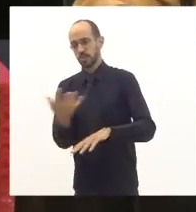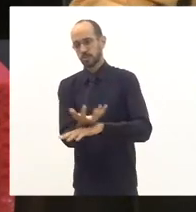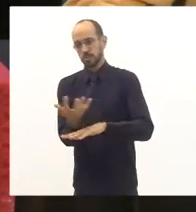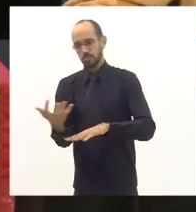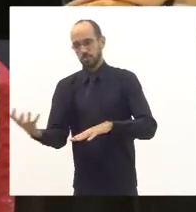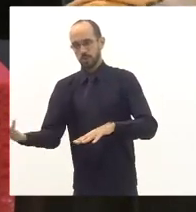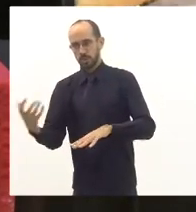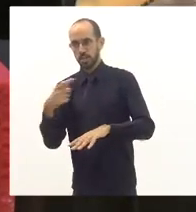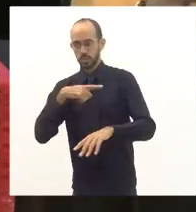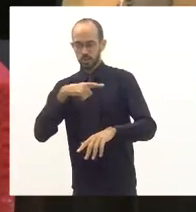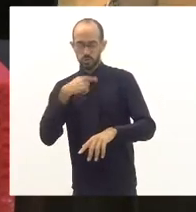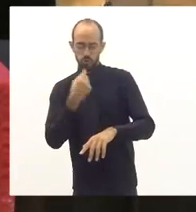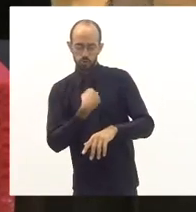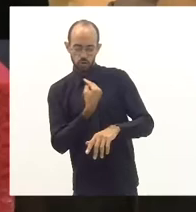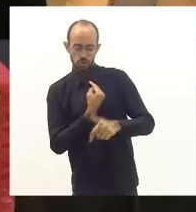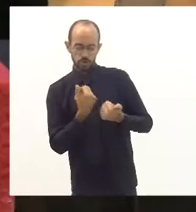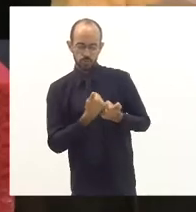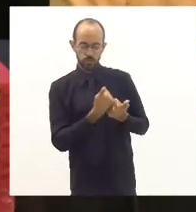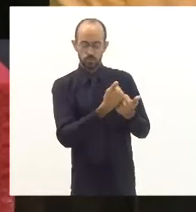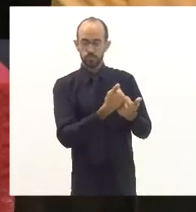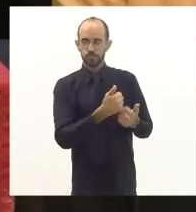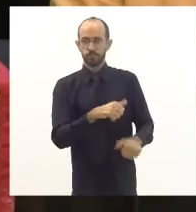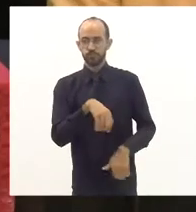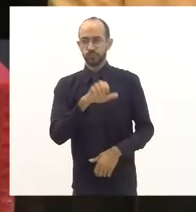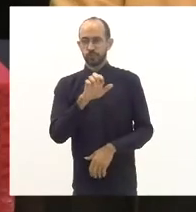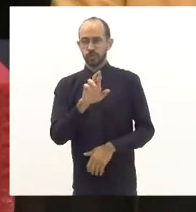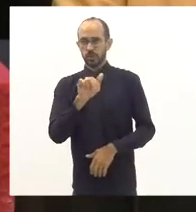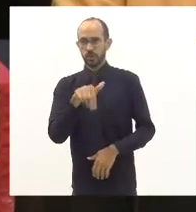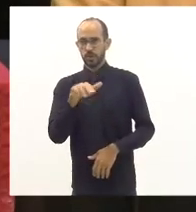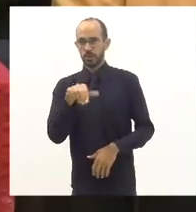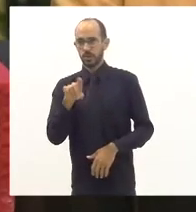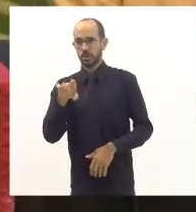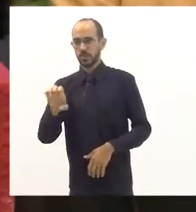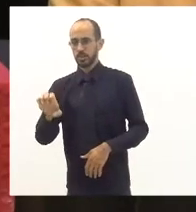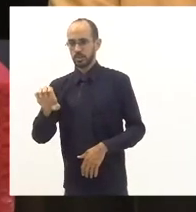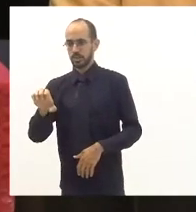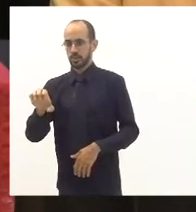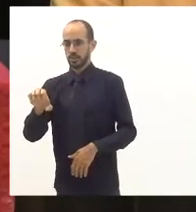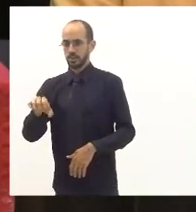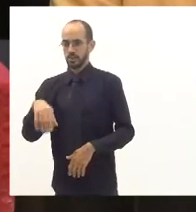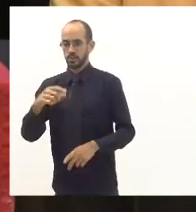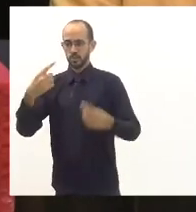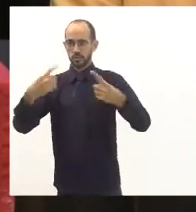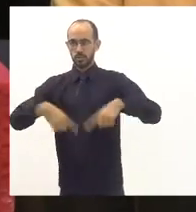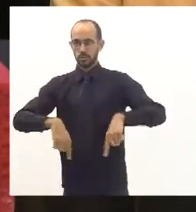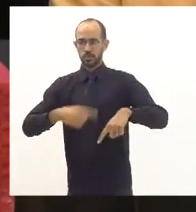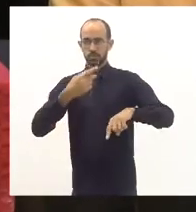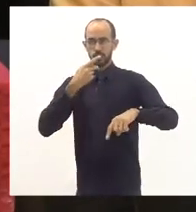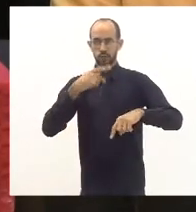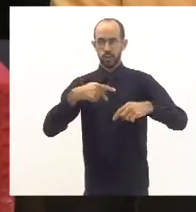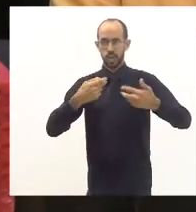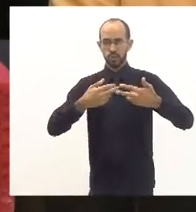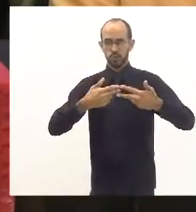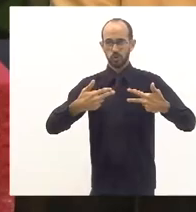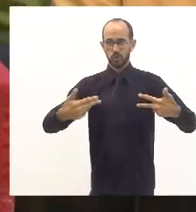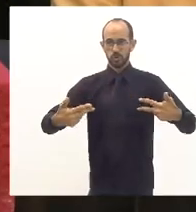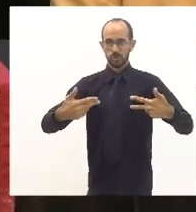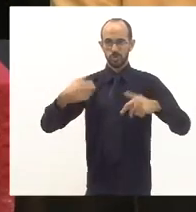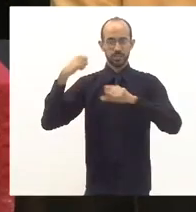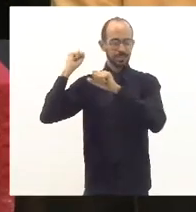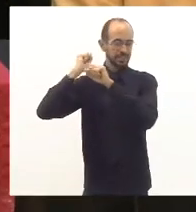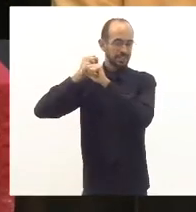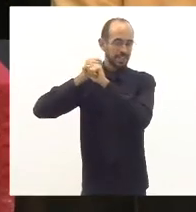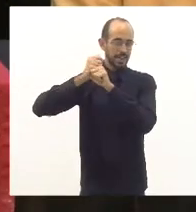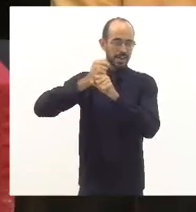apoio. Hernani Alexandre, o desafio é você falar de tanta coisa em tantos anos sem estourar